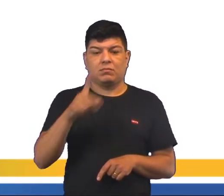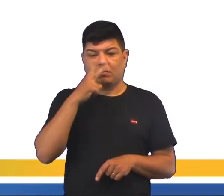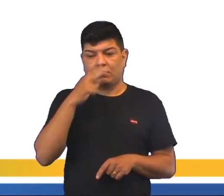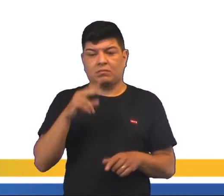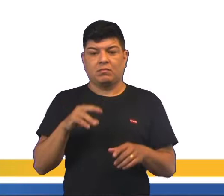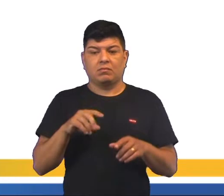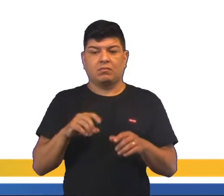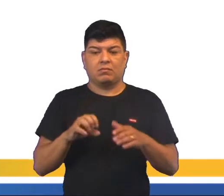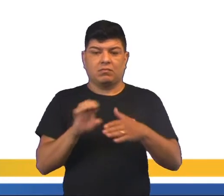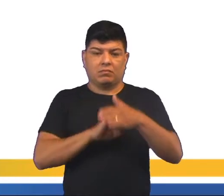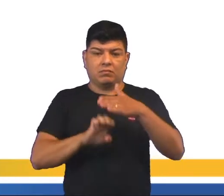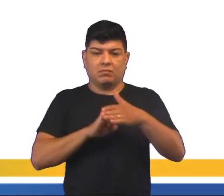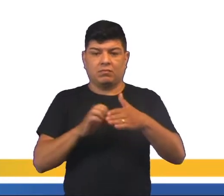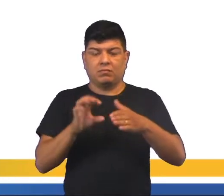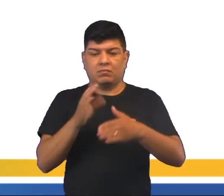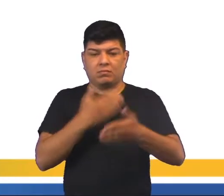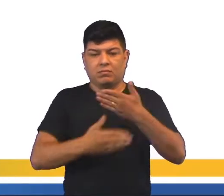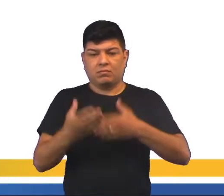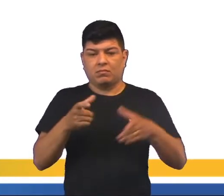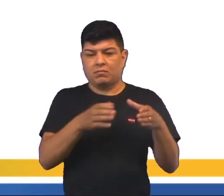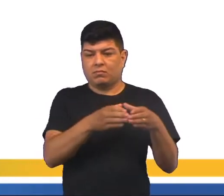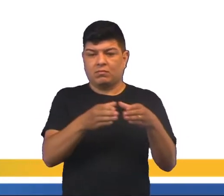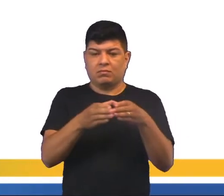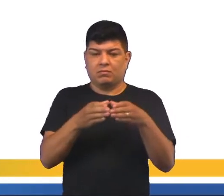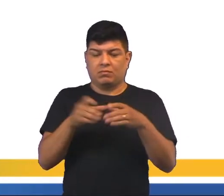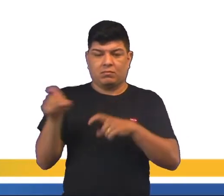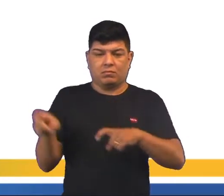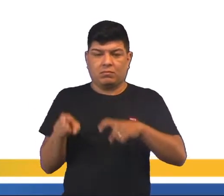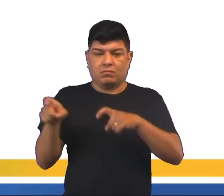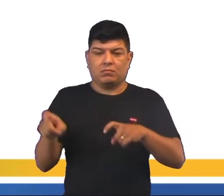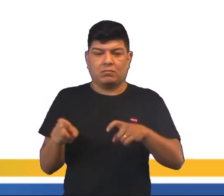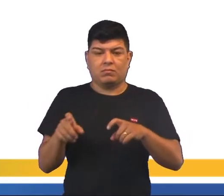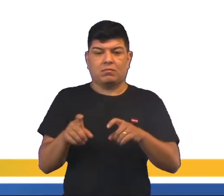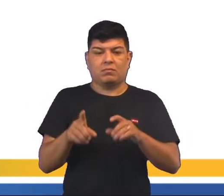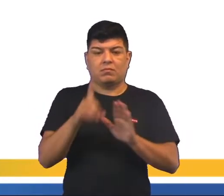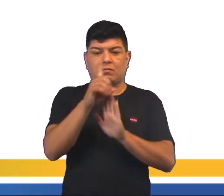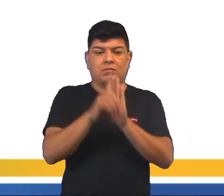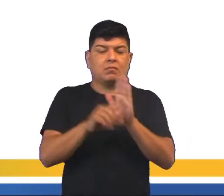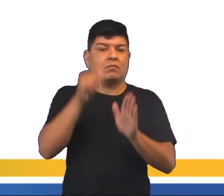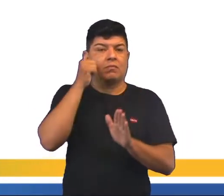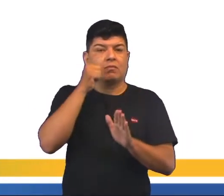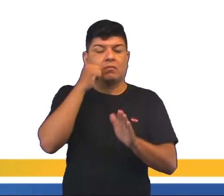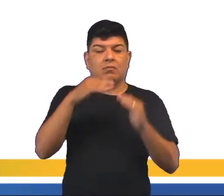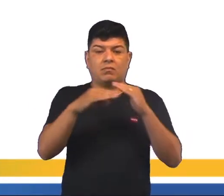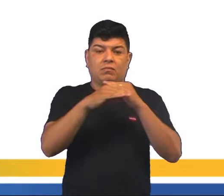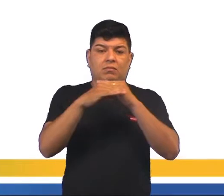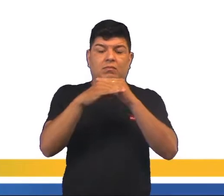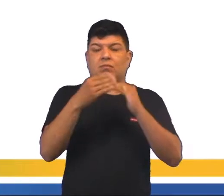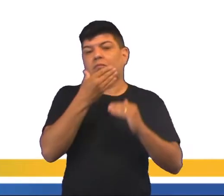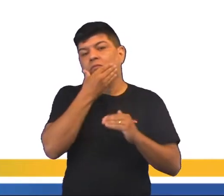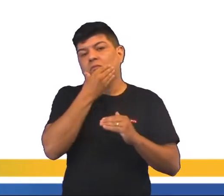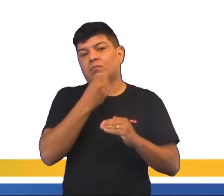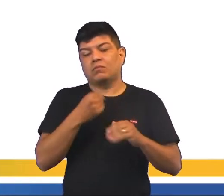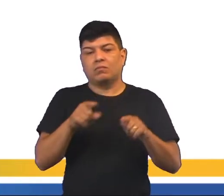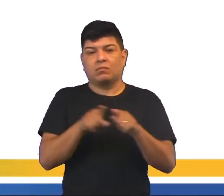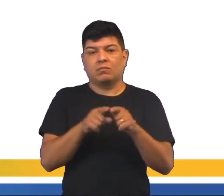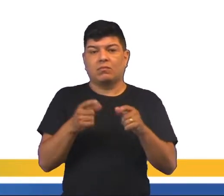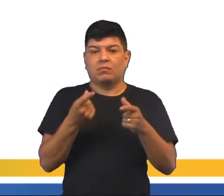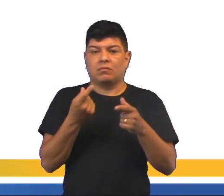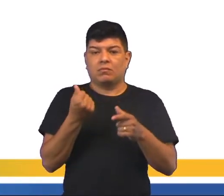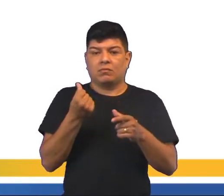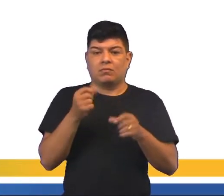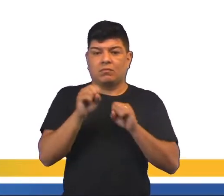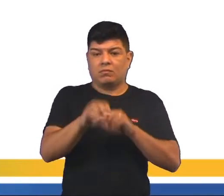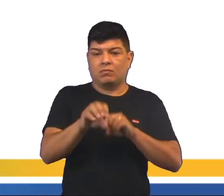houve distribuição de terras para os camponeses. Os direitos das mulheres, né, foram se tornando iguais aos dos homens, né? O investimento